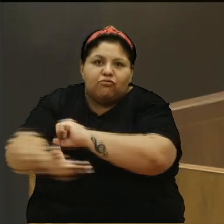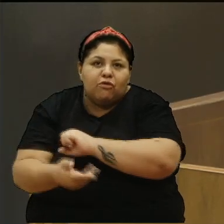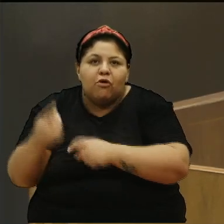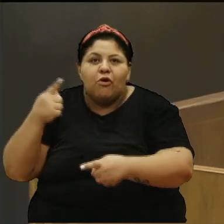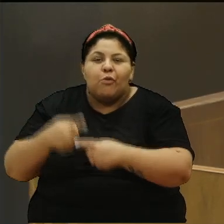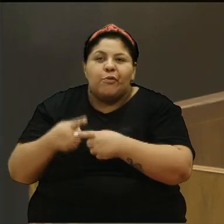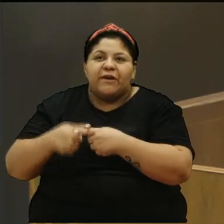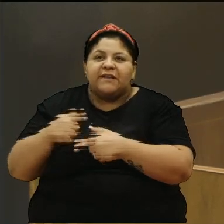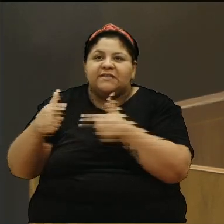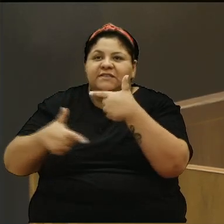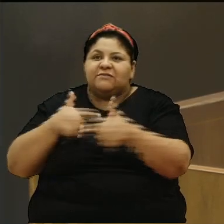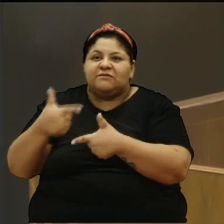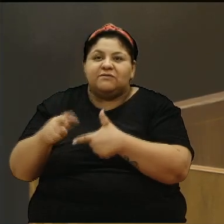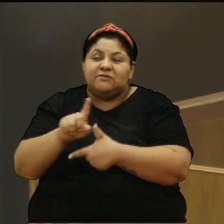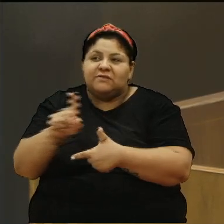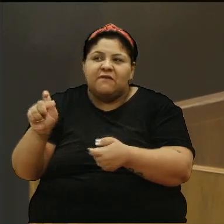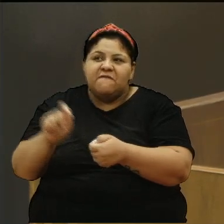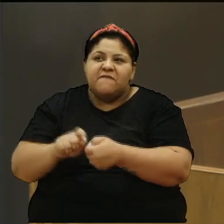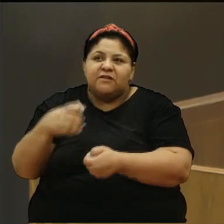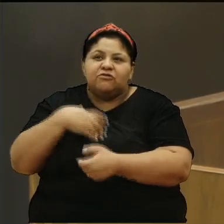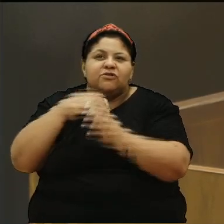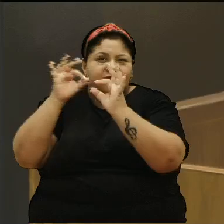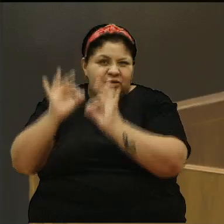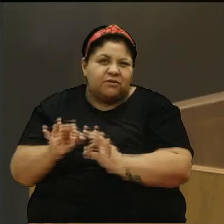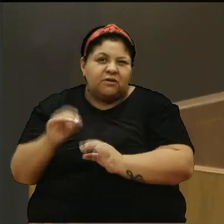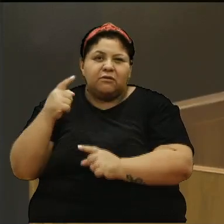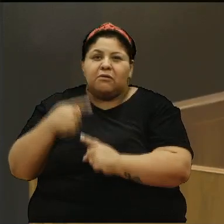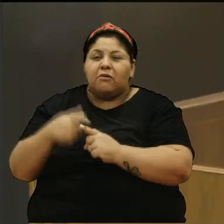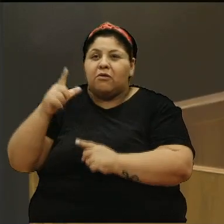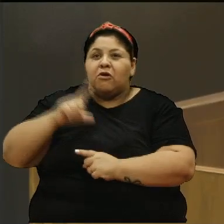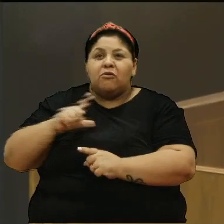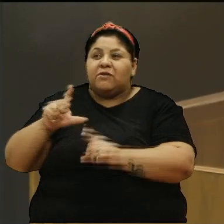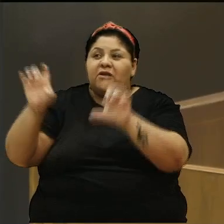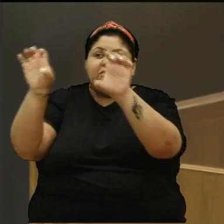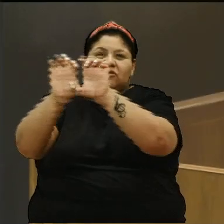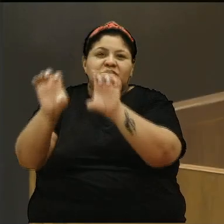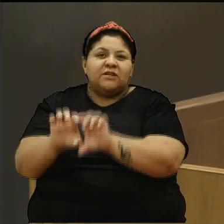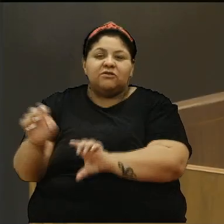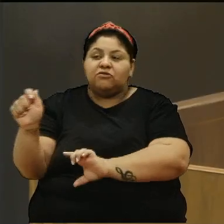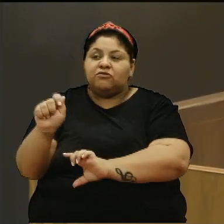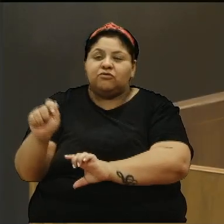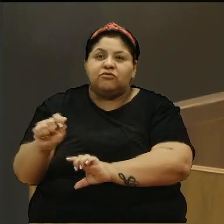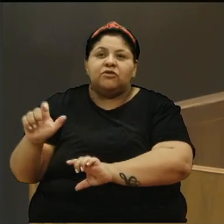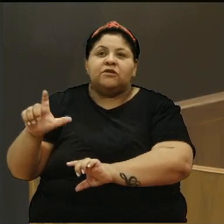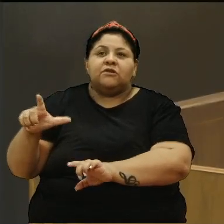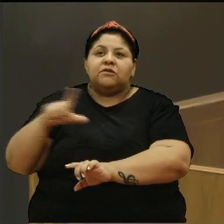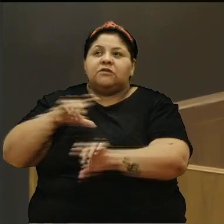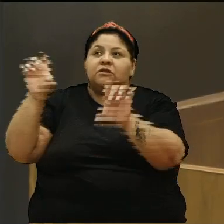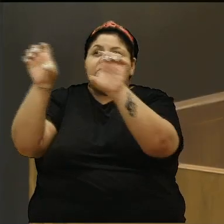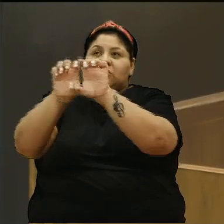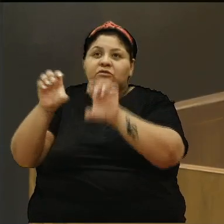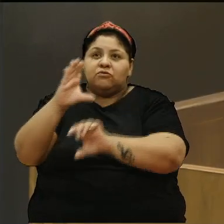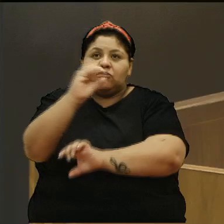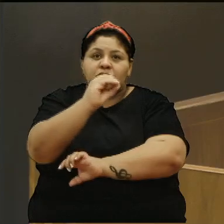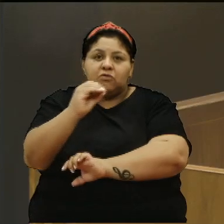serviço está sendo mal feito. E está sendo mal feito porque não tem estrutura as associações, não tem estrutura as